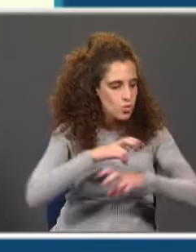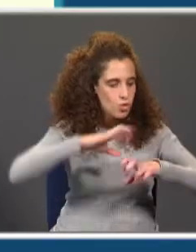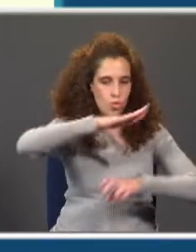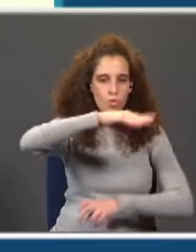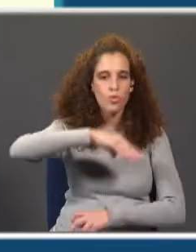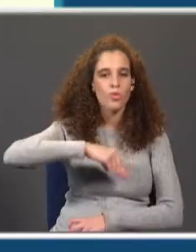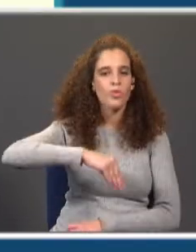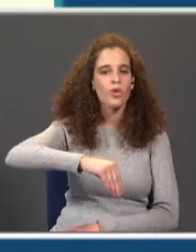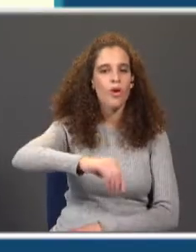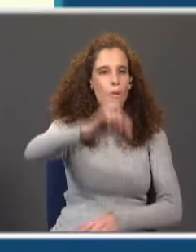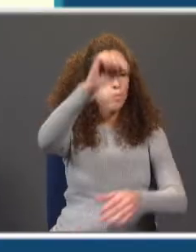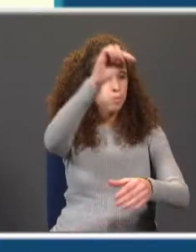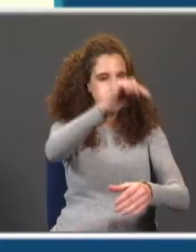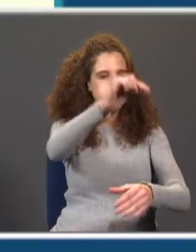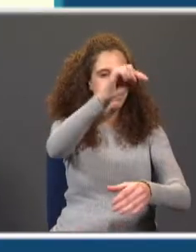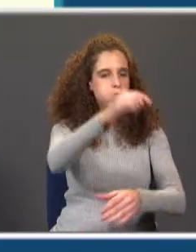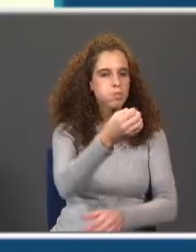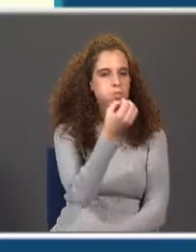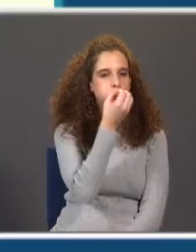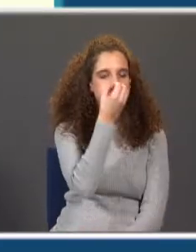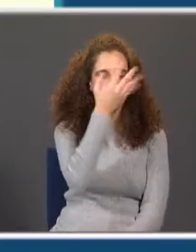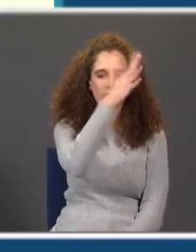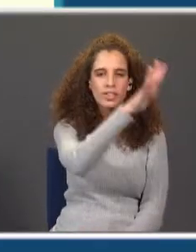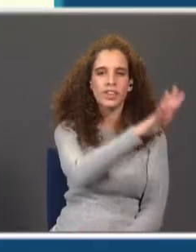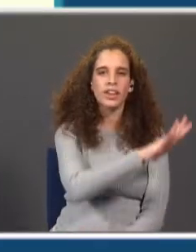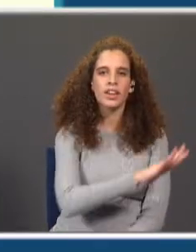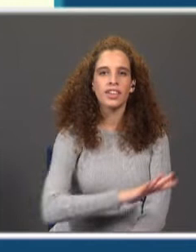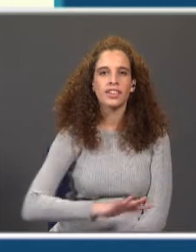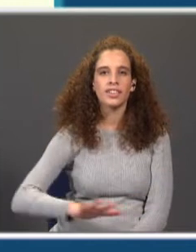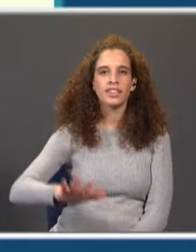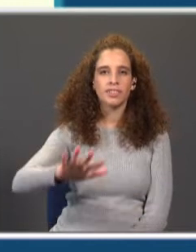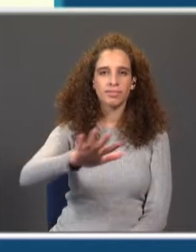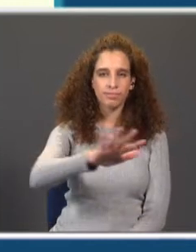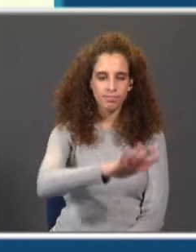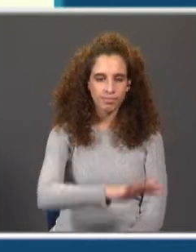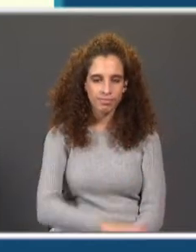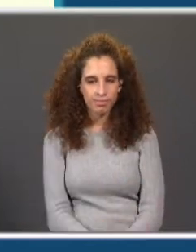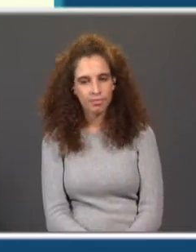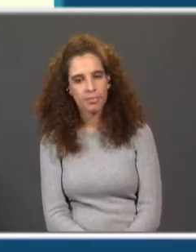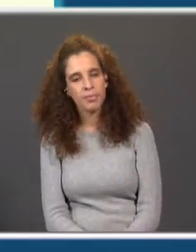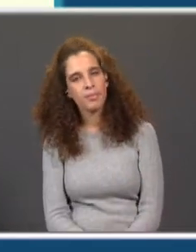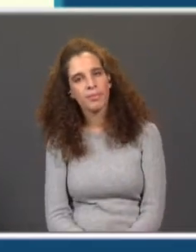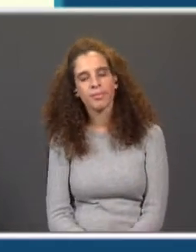Descobrir o mundo ao fundo do jardim.